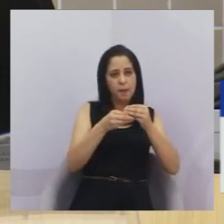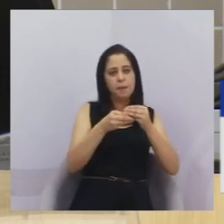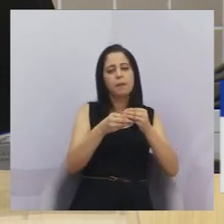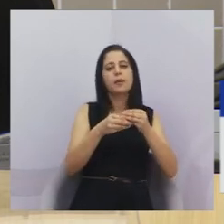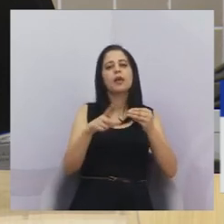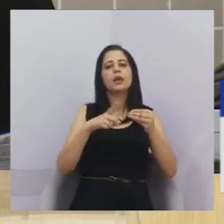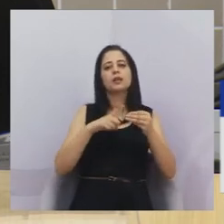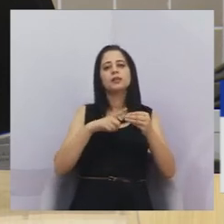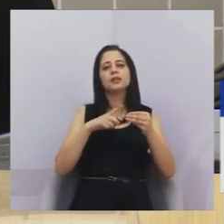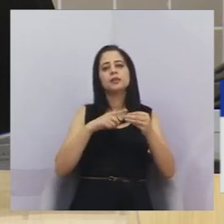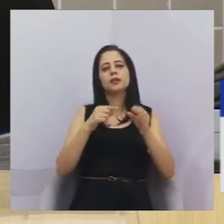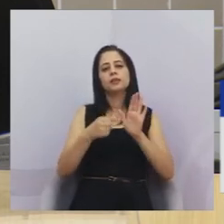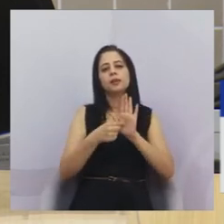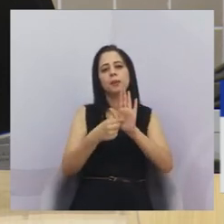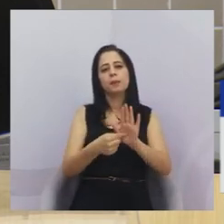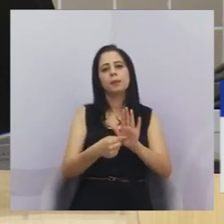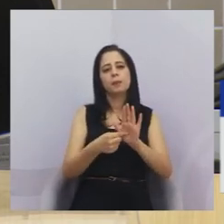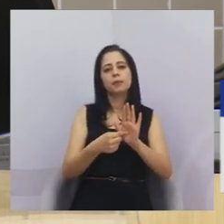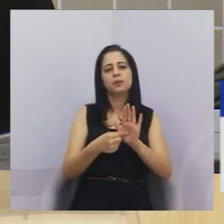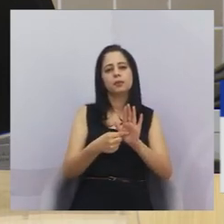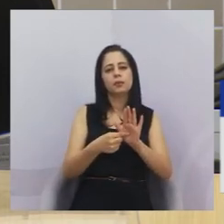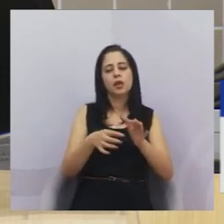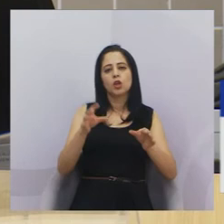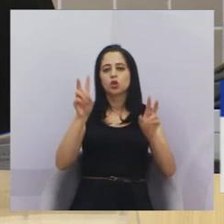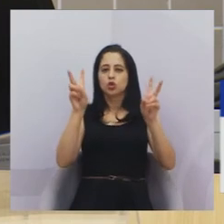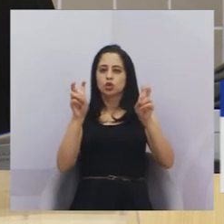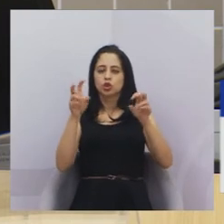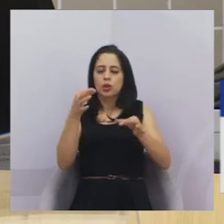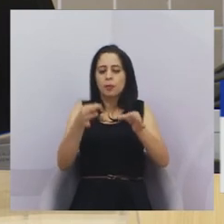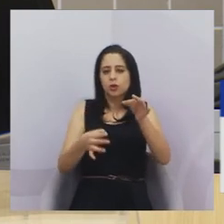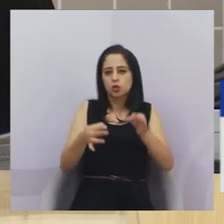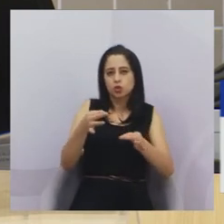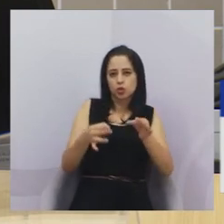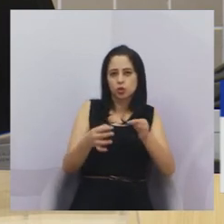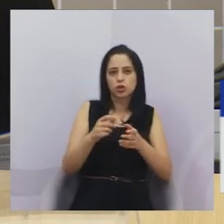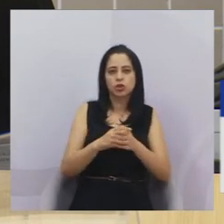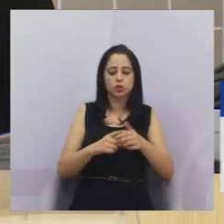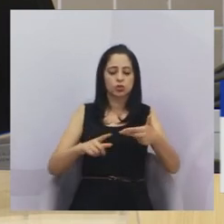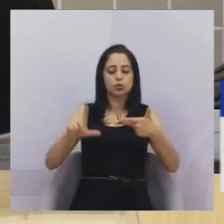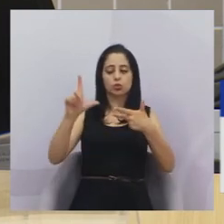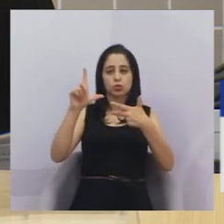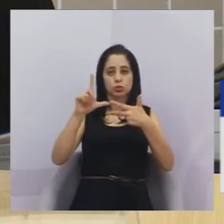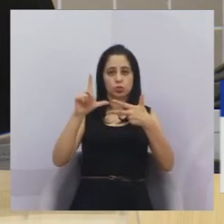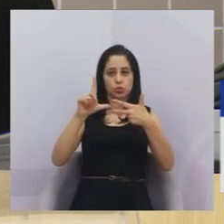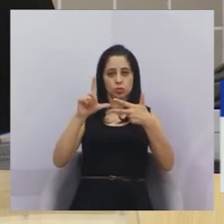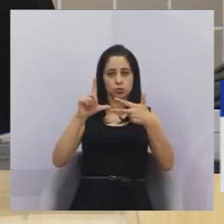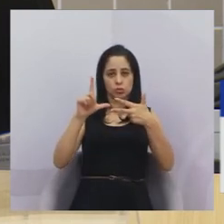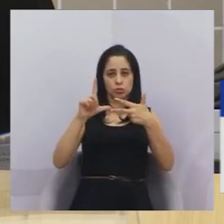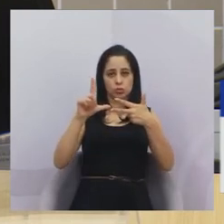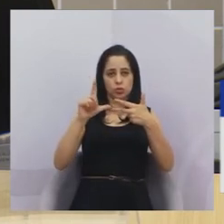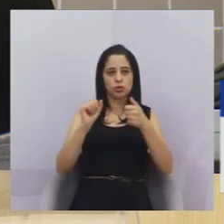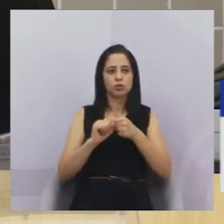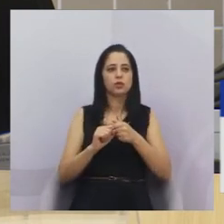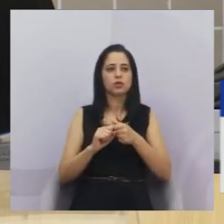apontamentos feitos pela Secretaria de Assuntos Jurídicos do Legislativo e foi elaborada